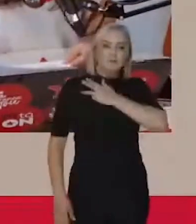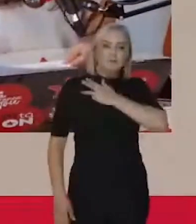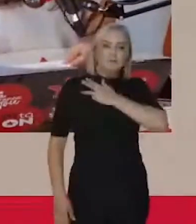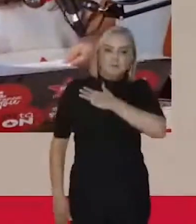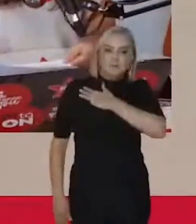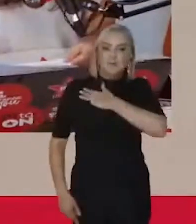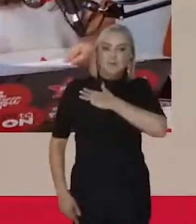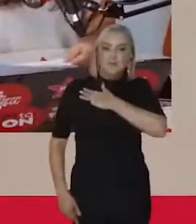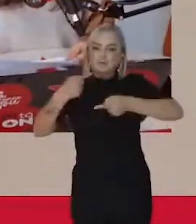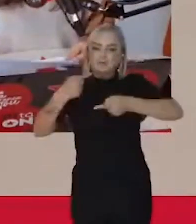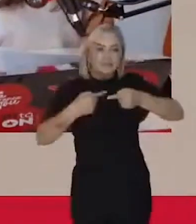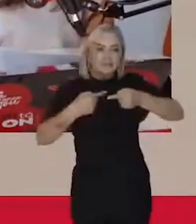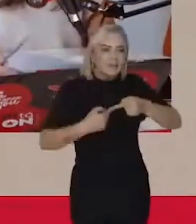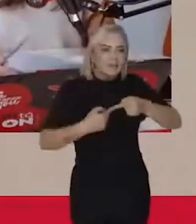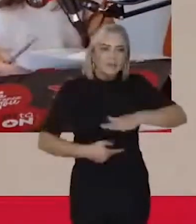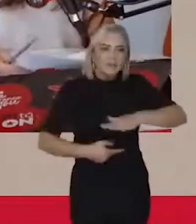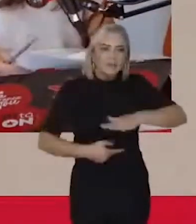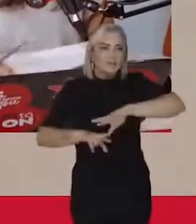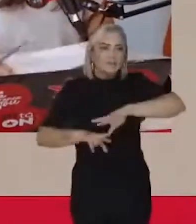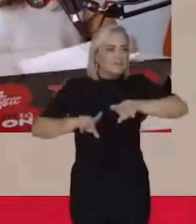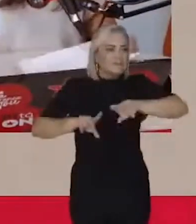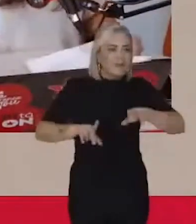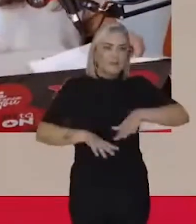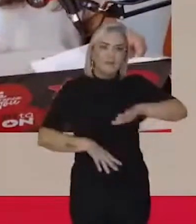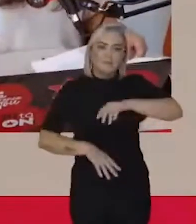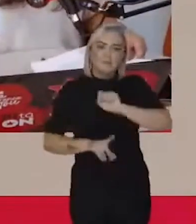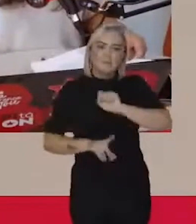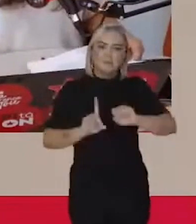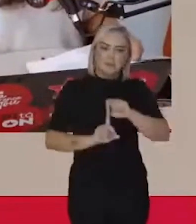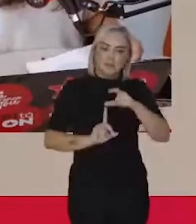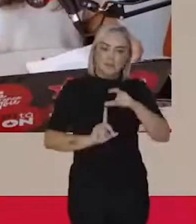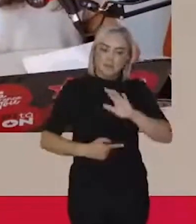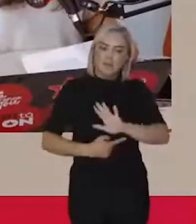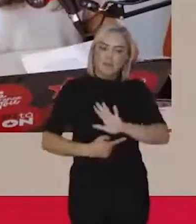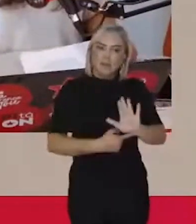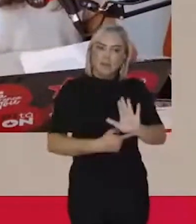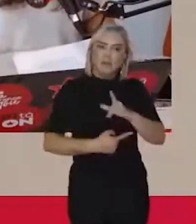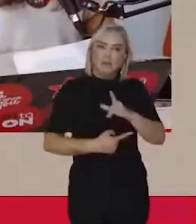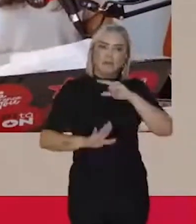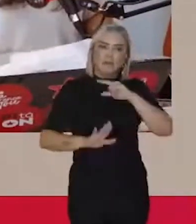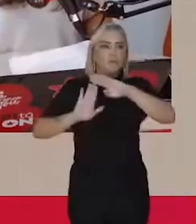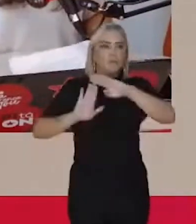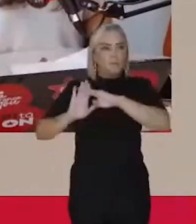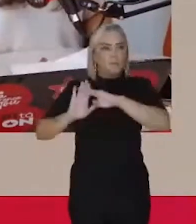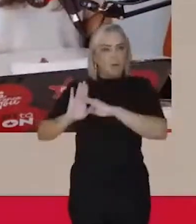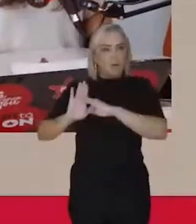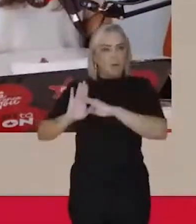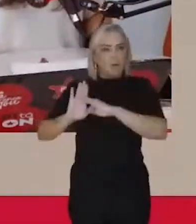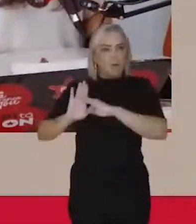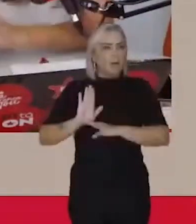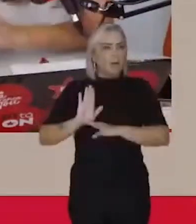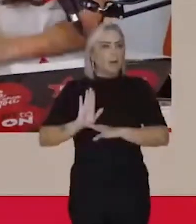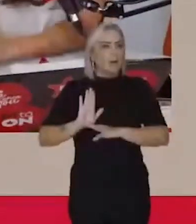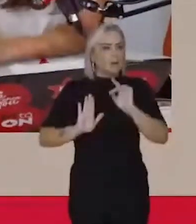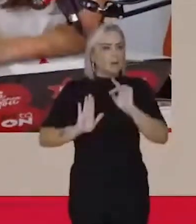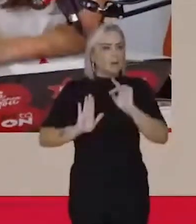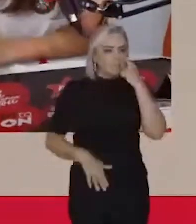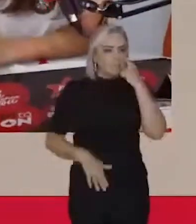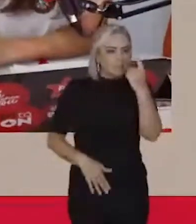sociais, de contribuir para que nós possamos ter um programa que seja execuível,